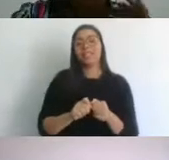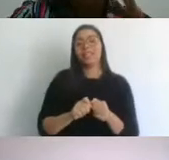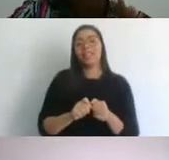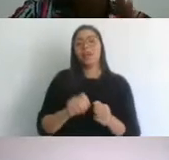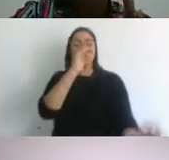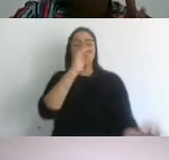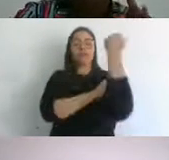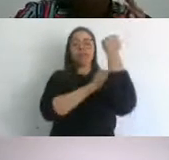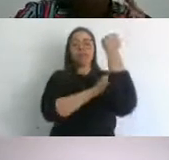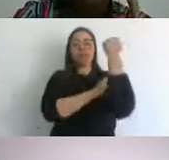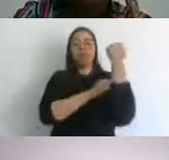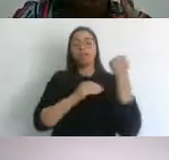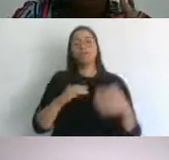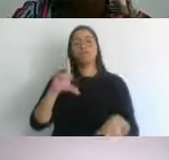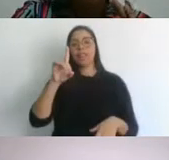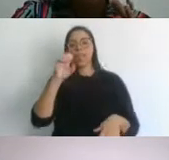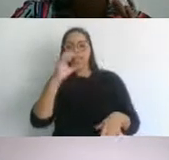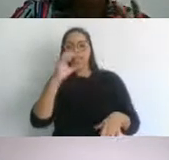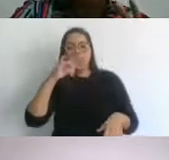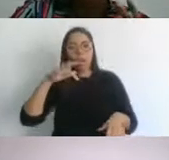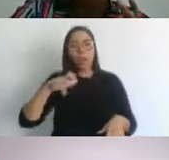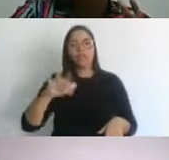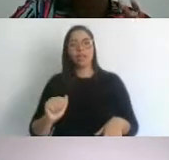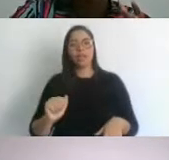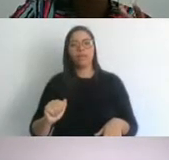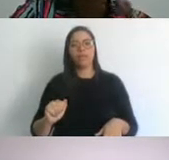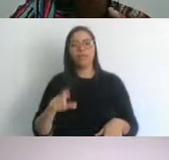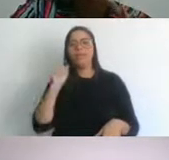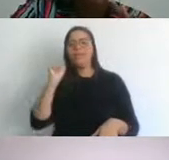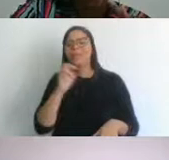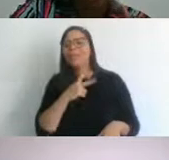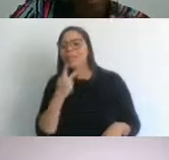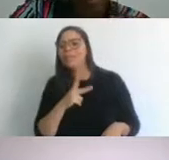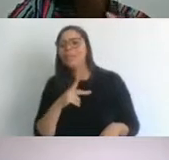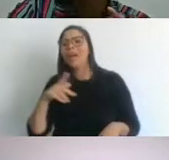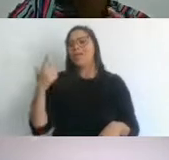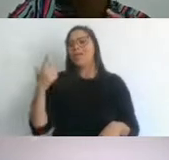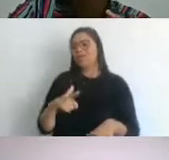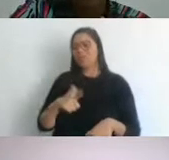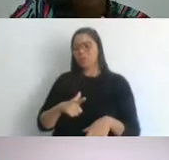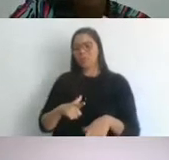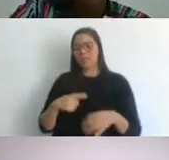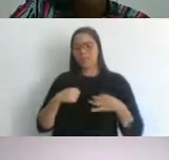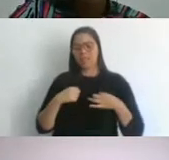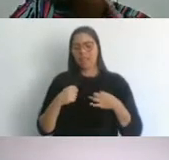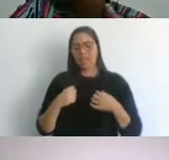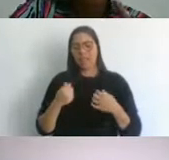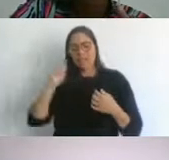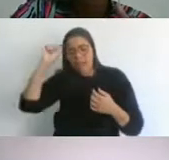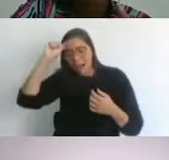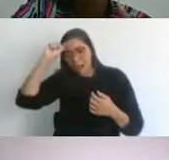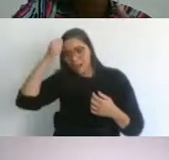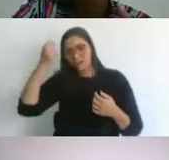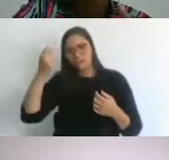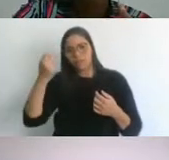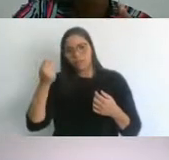não dá Quem faz o que quem fala que o menino da colonial e não pensa raça nos corpo do seu estudo é no